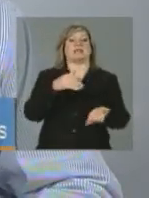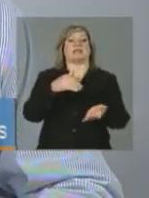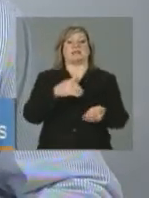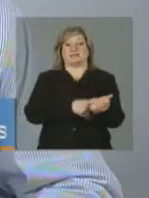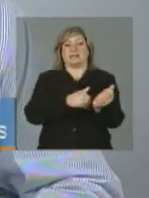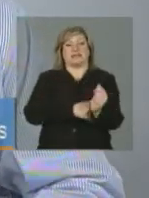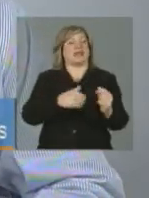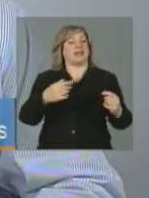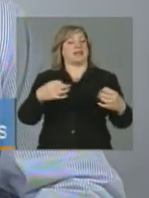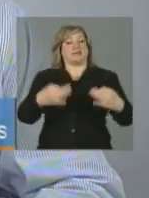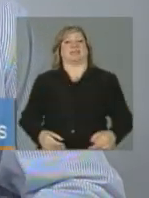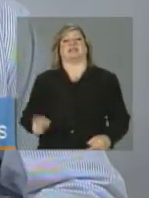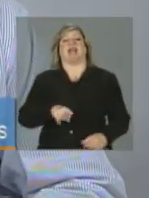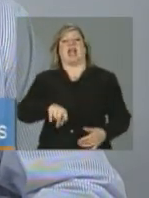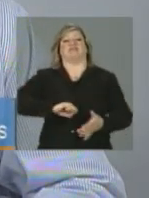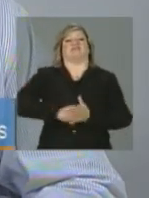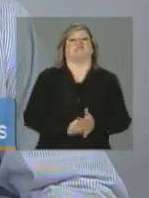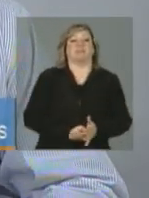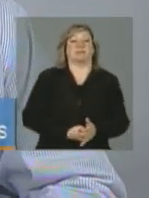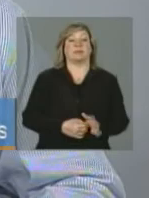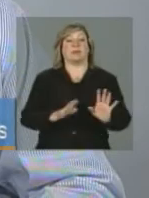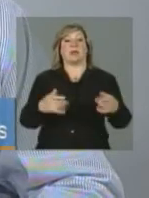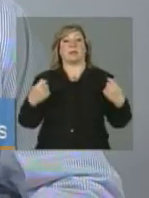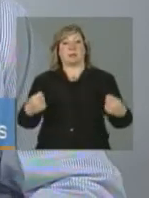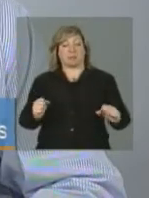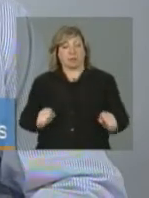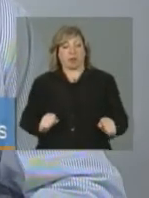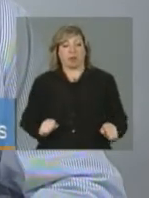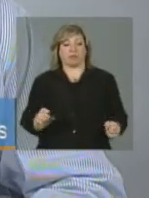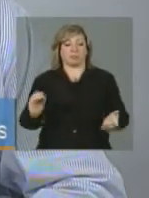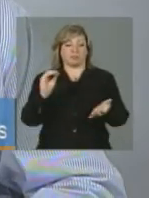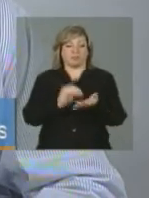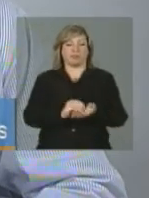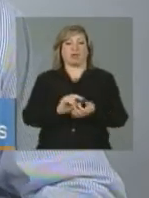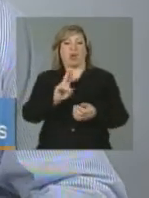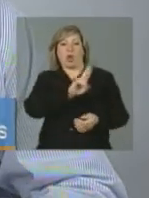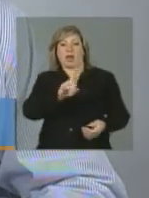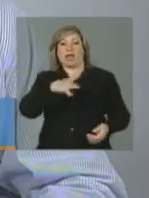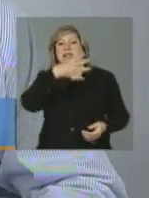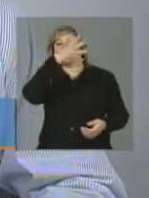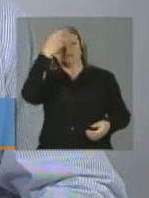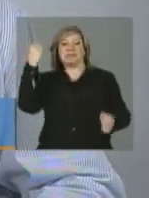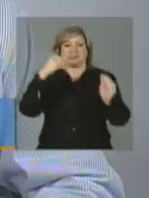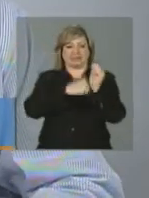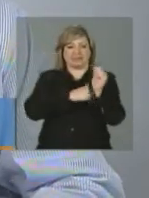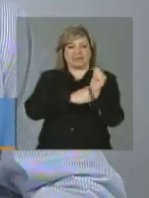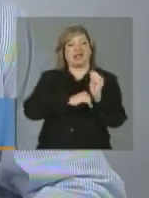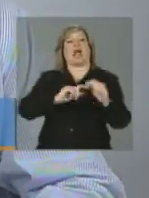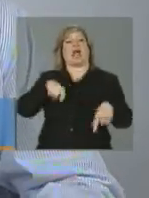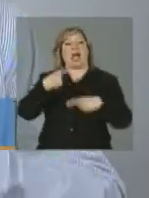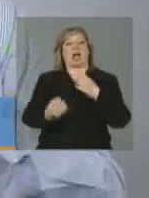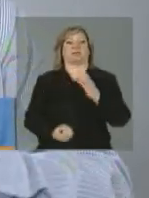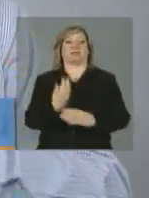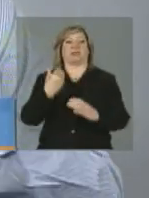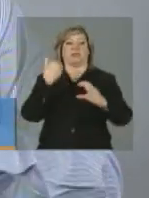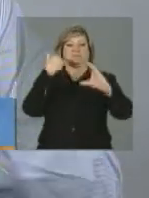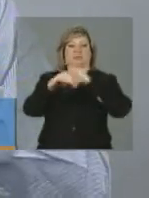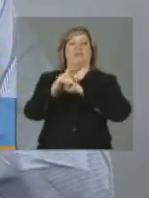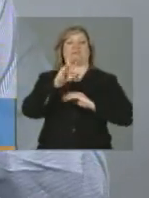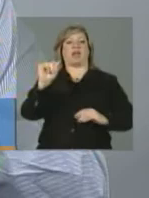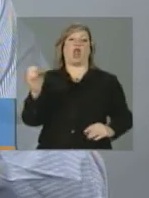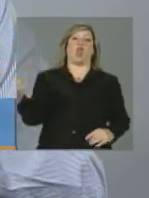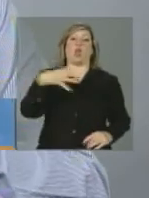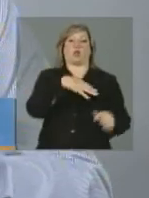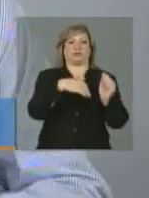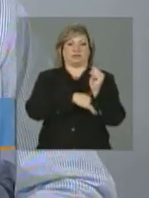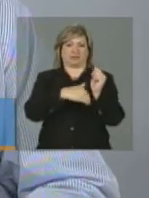correta e bloqueou o acesso. Ele poderá clicar na função Esqueci minha senha e será enviado uma nova senha para o e-mail. Ele